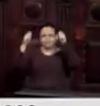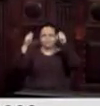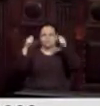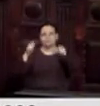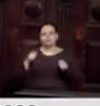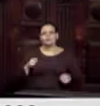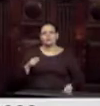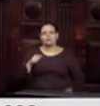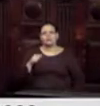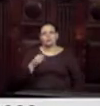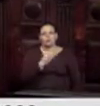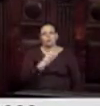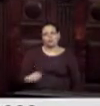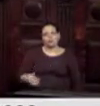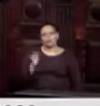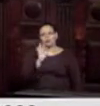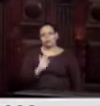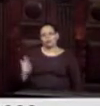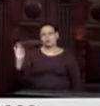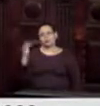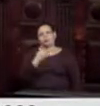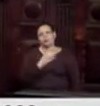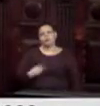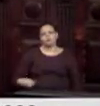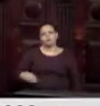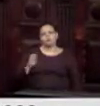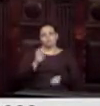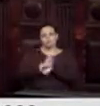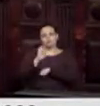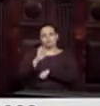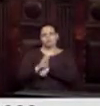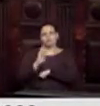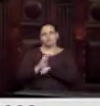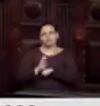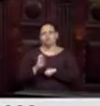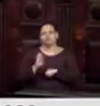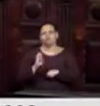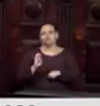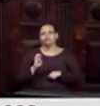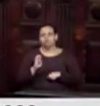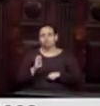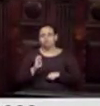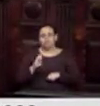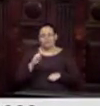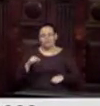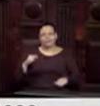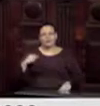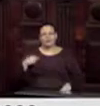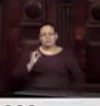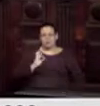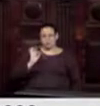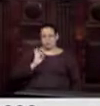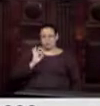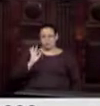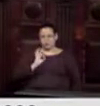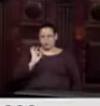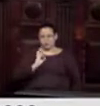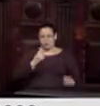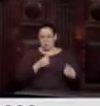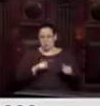A unidade, governo federal, governo estadual, empurrando as forças policiais